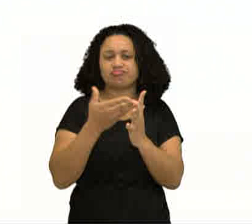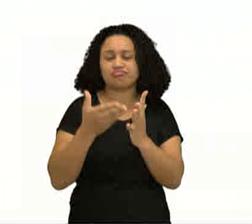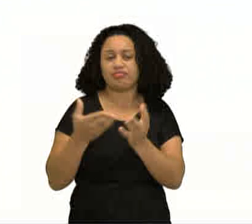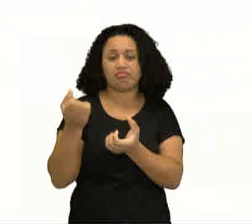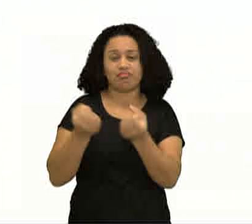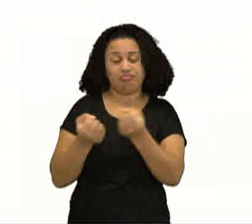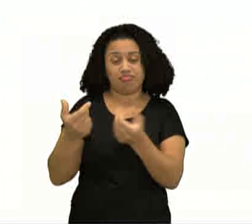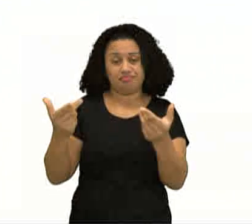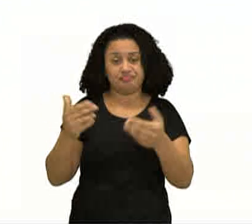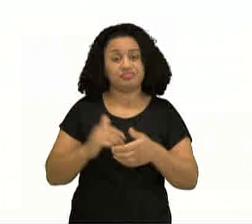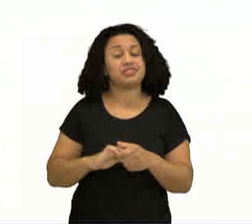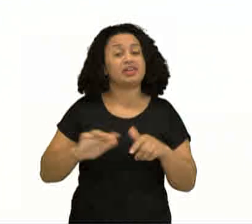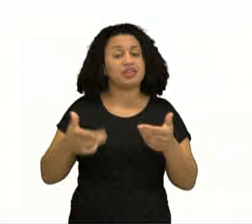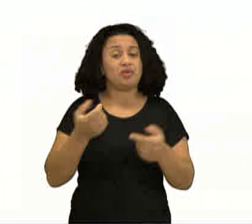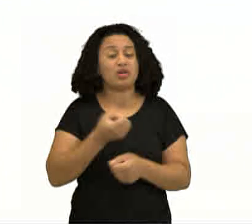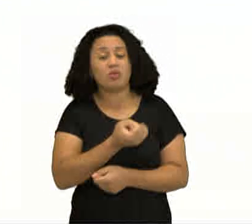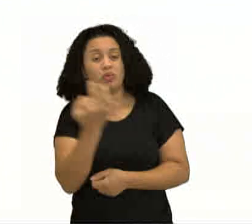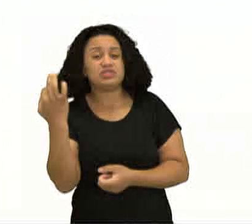assim com que